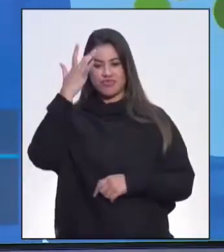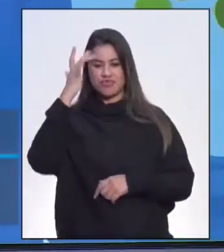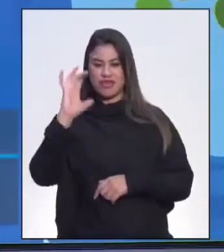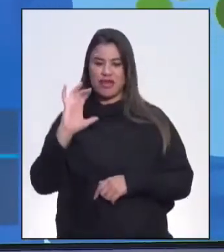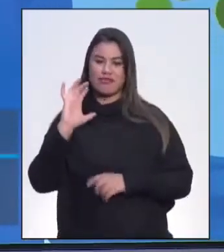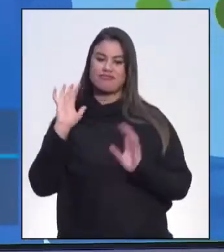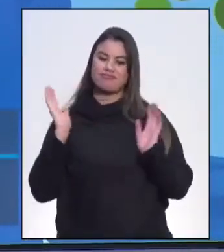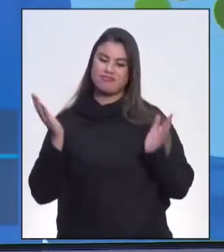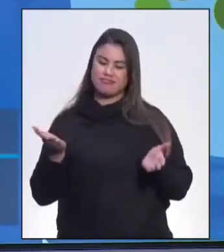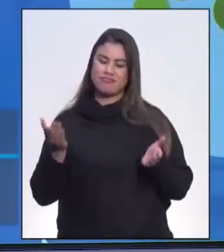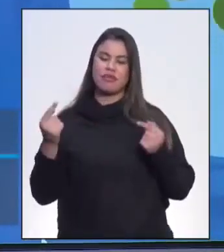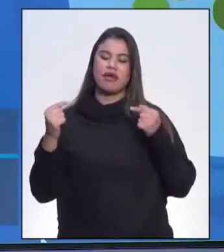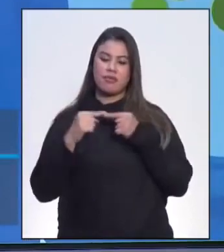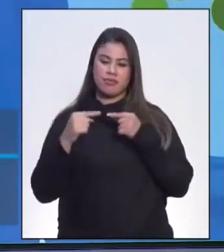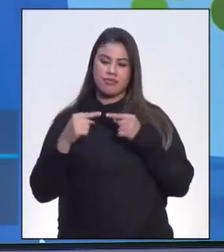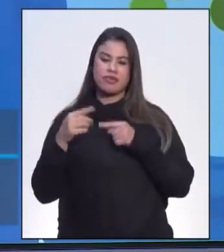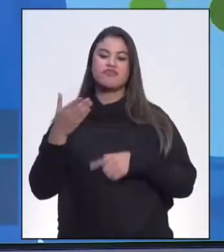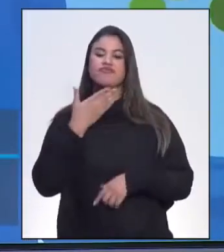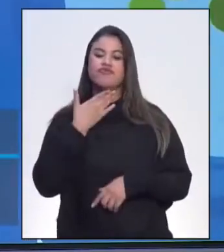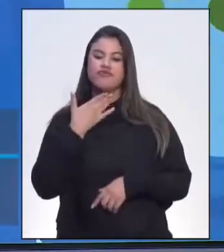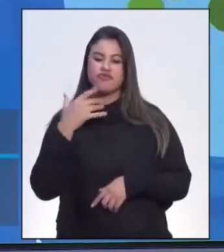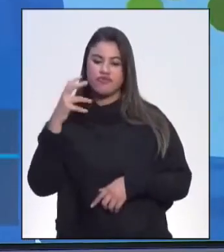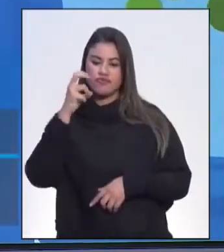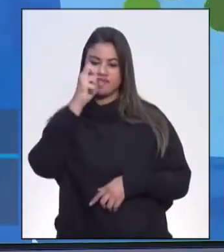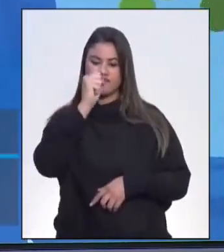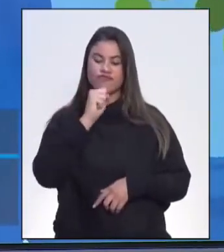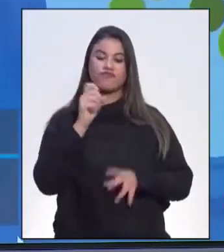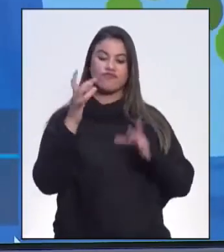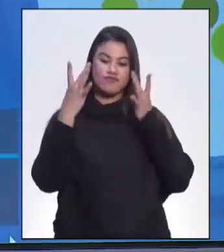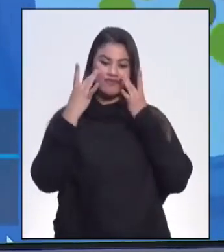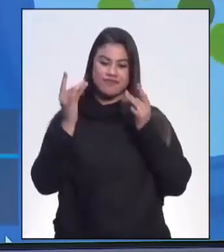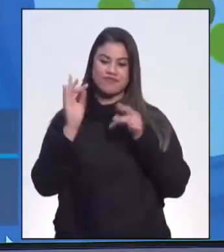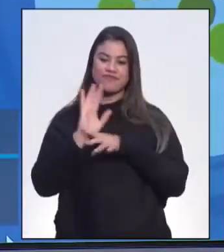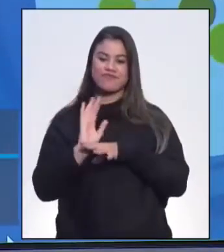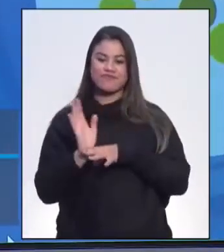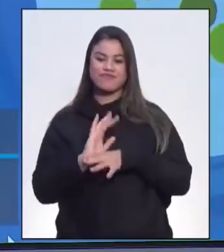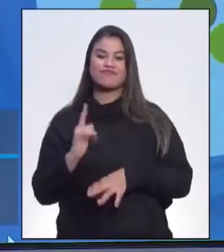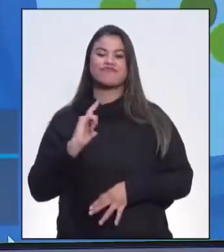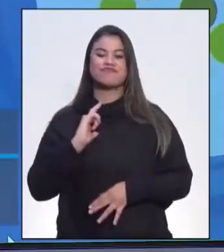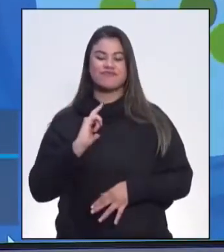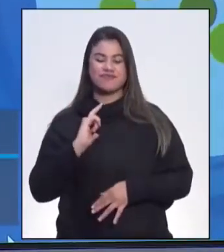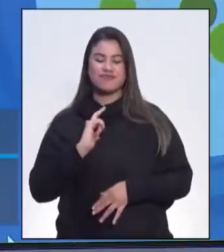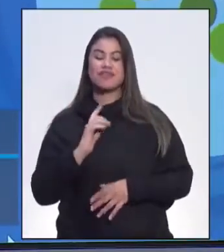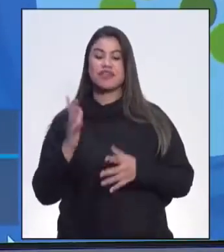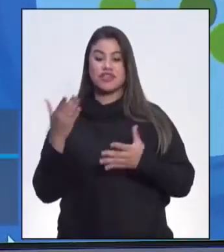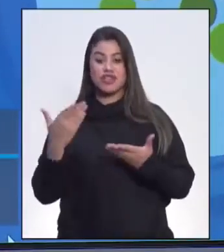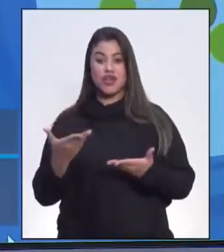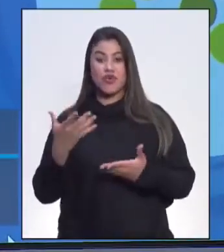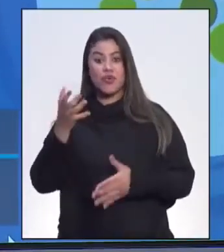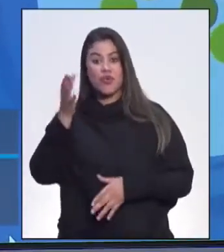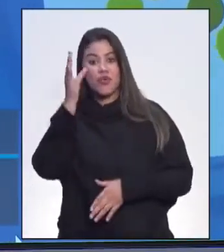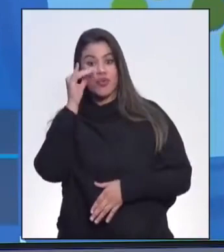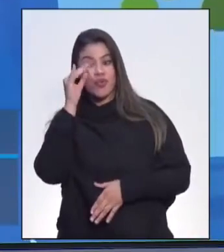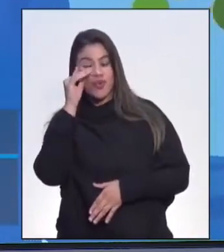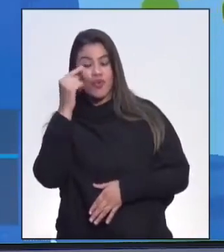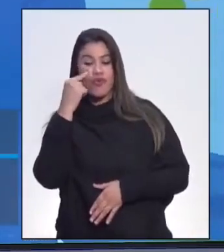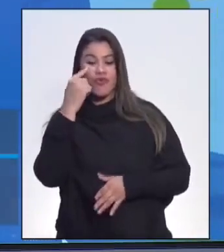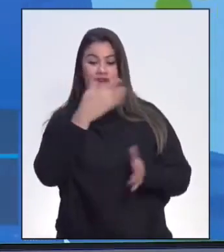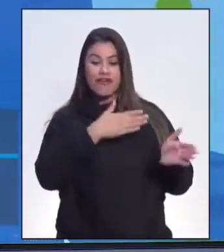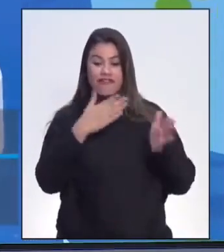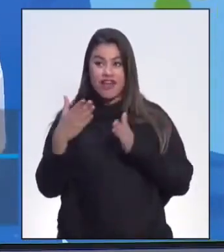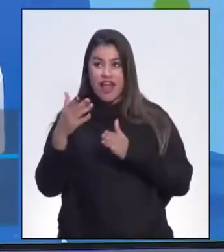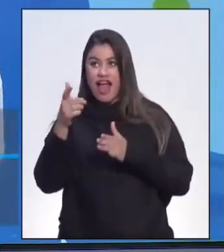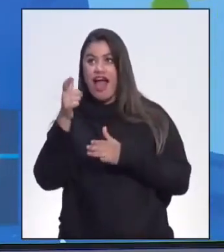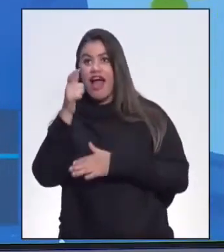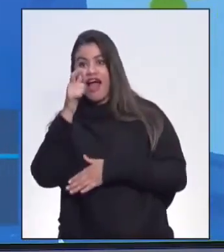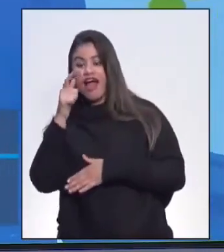já... Mas é isso, gente. Vocês estão de parabéns, prestaram atenção no vídeo, e era isso que eu queria saber com essa pergunta, se vocês prestaram atenção no vídeo.